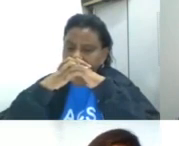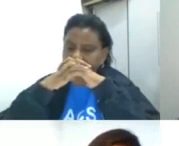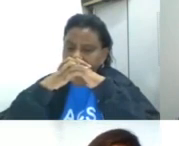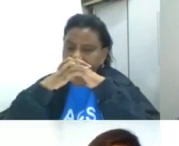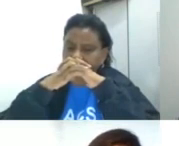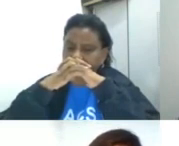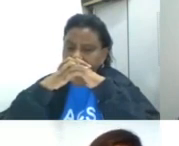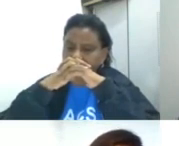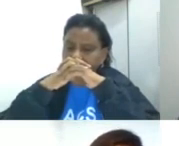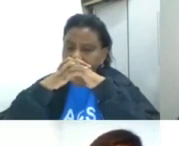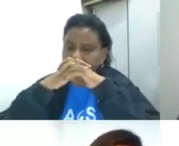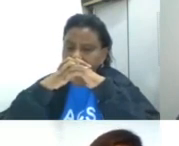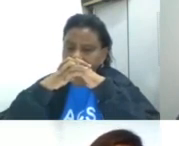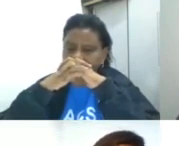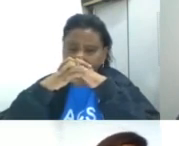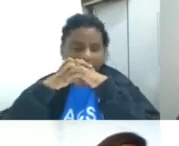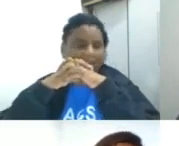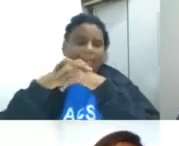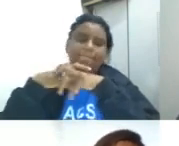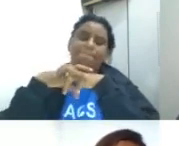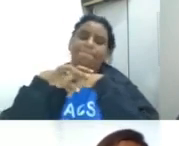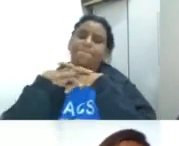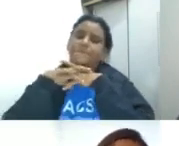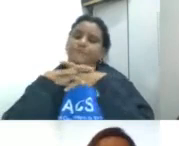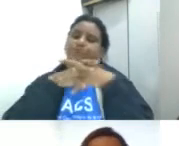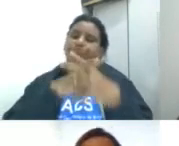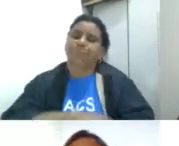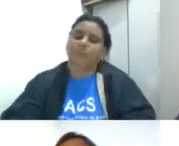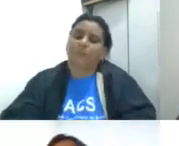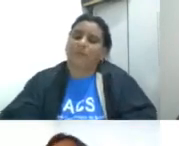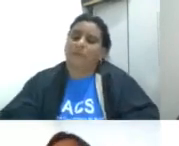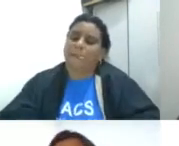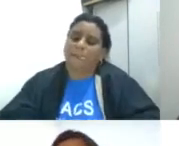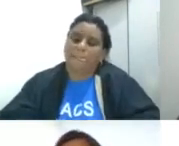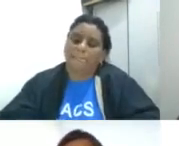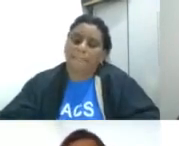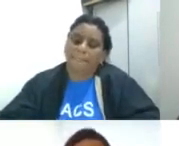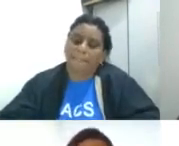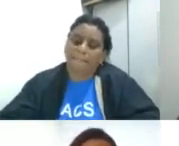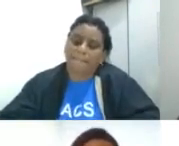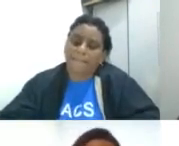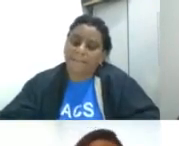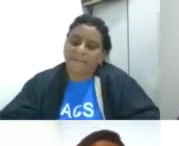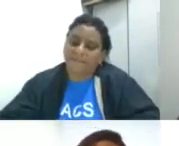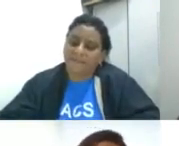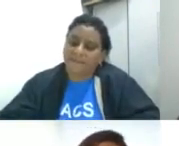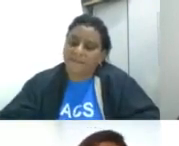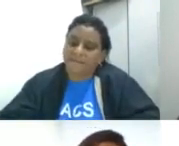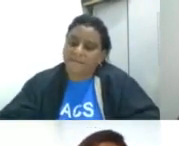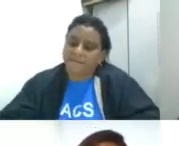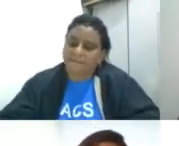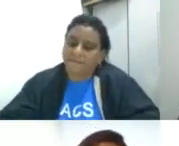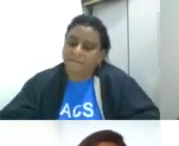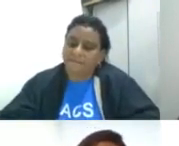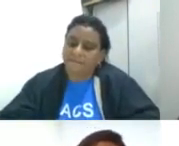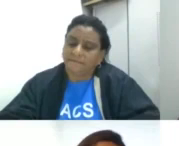liberdade que tem 20 vezes maior chance de adoecimento por tuberculose. A população HIV 38 vezes e a população em